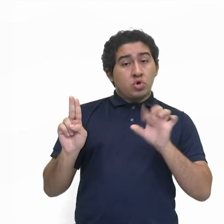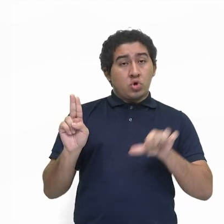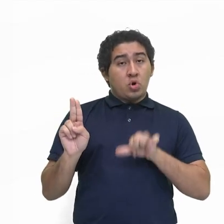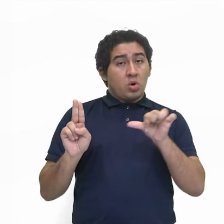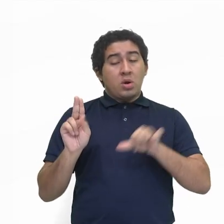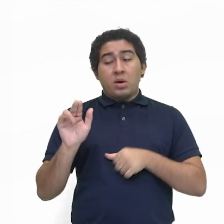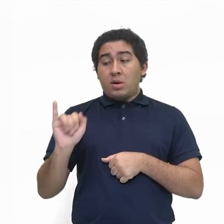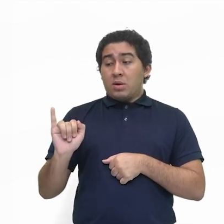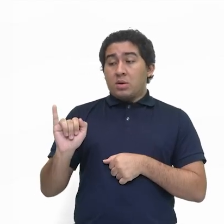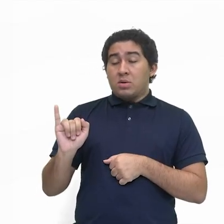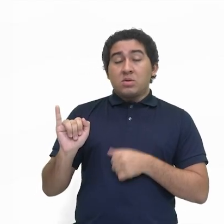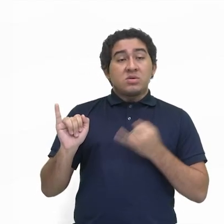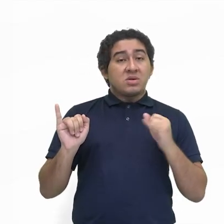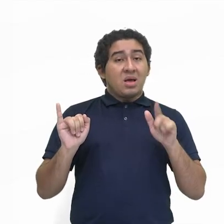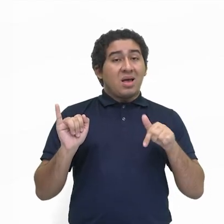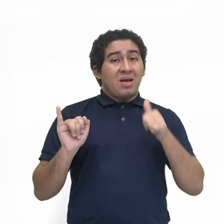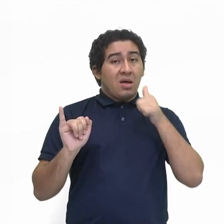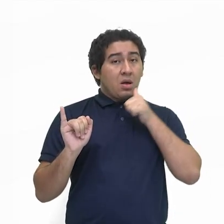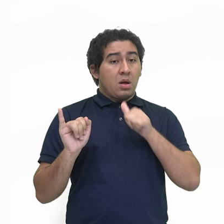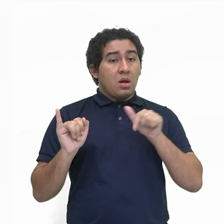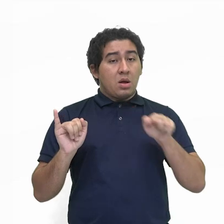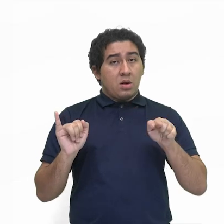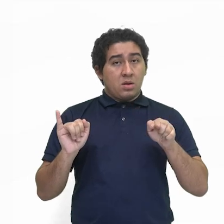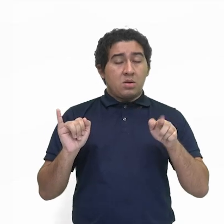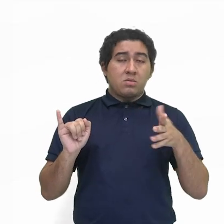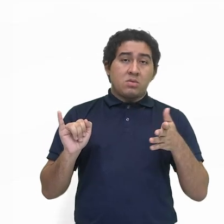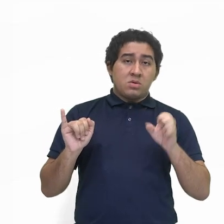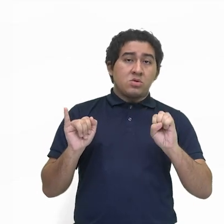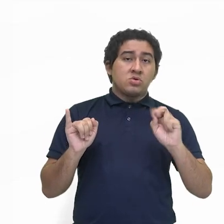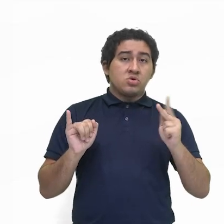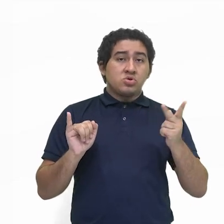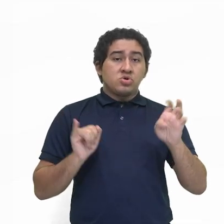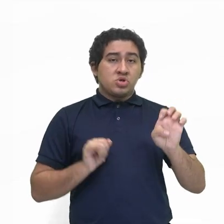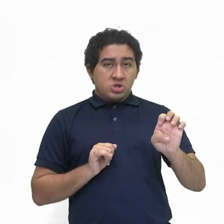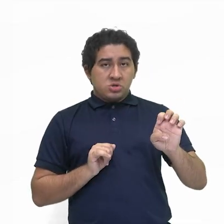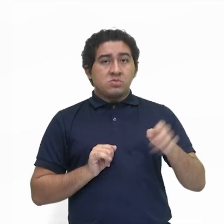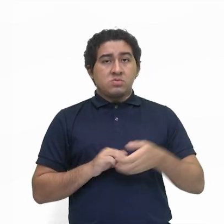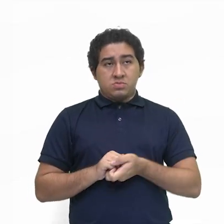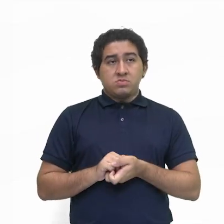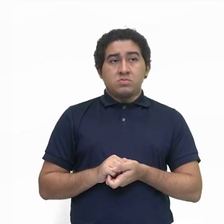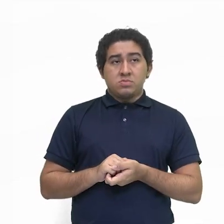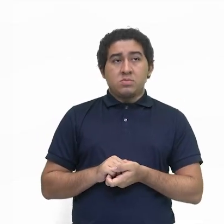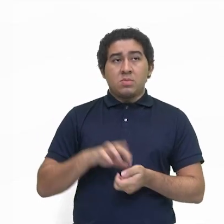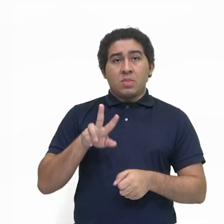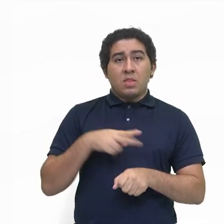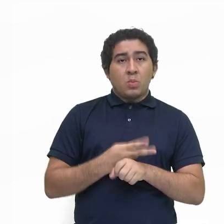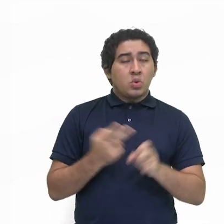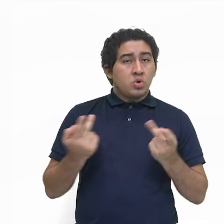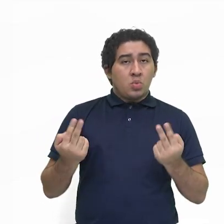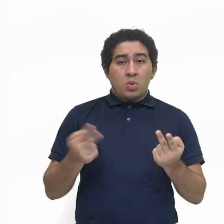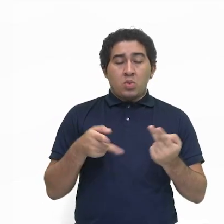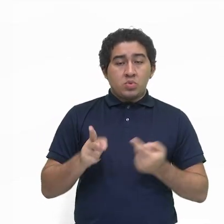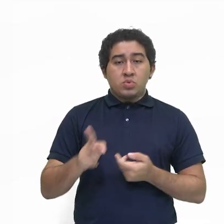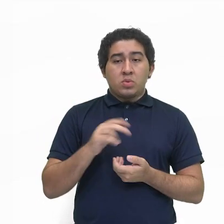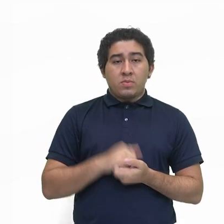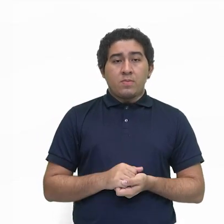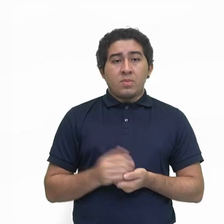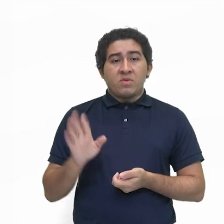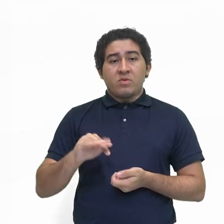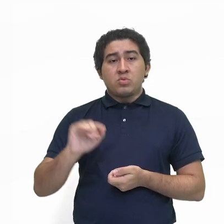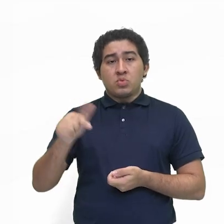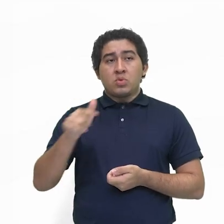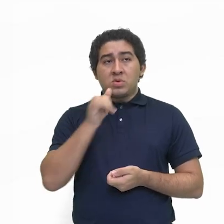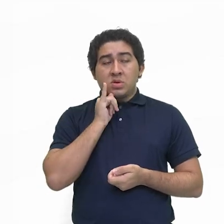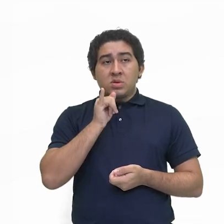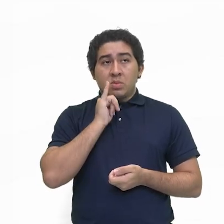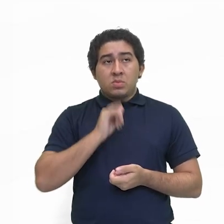Se eu quiser falar ela jogou futebol, she. O resto fica a mesma coisa. Vamos para o próximo